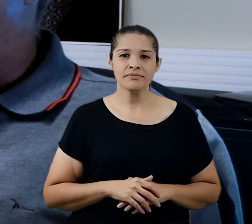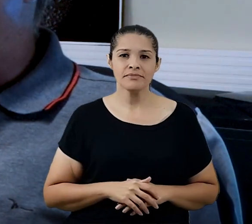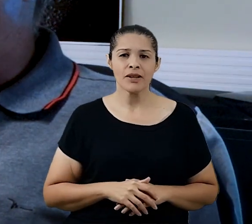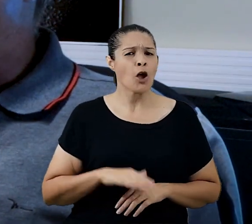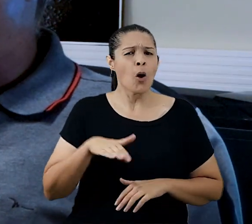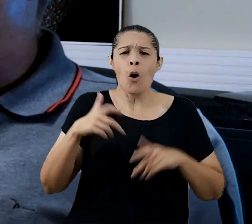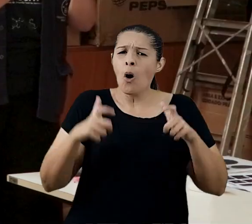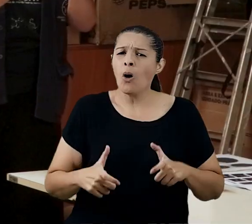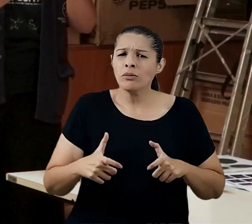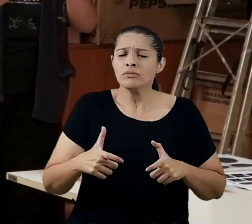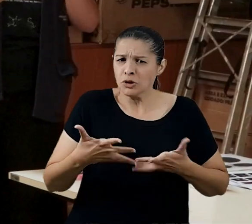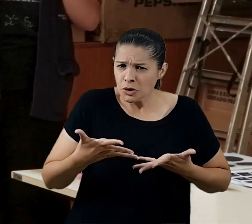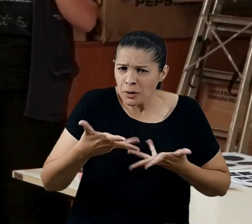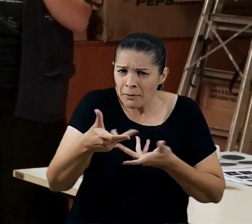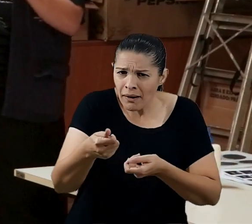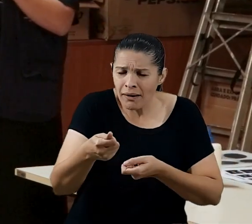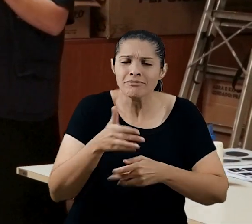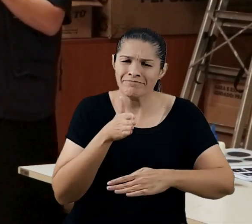vai.